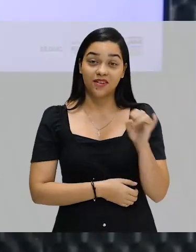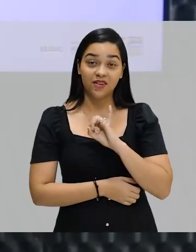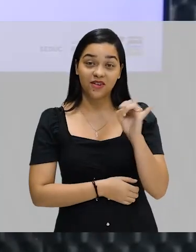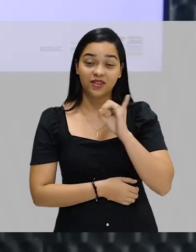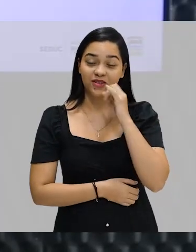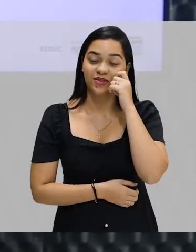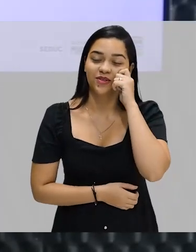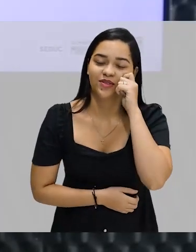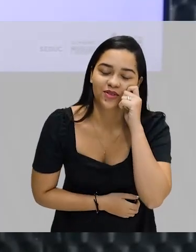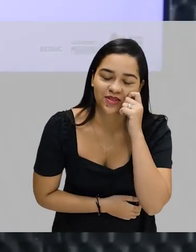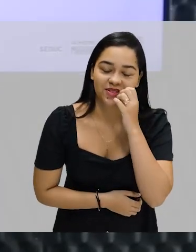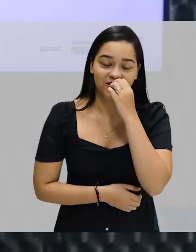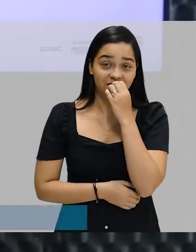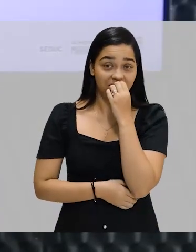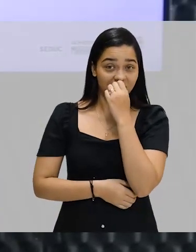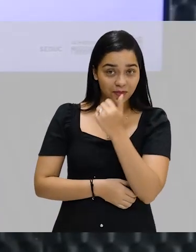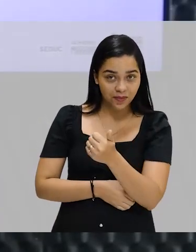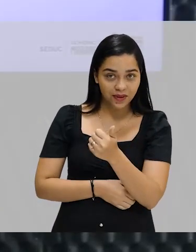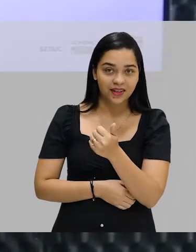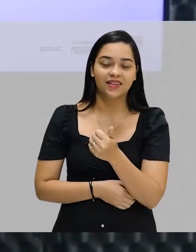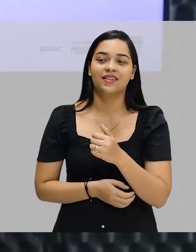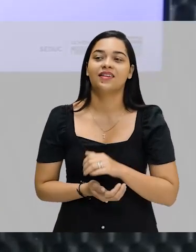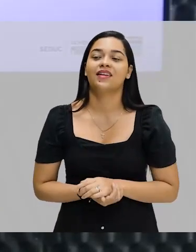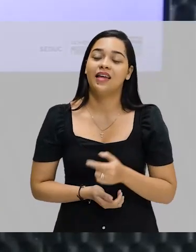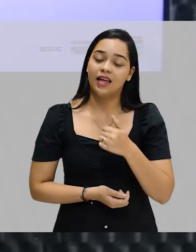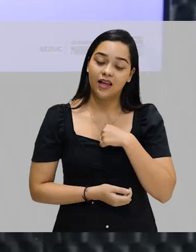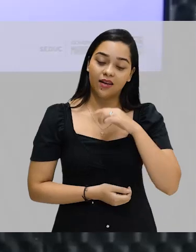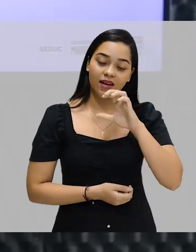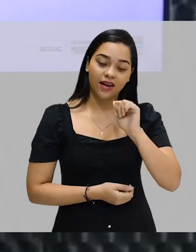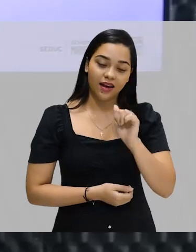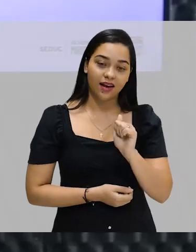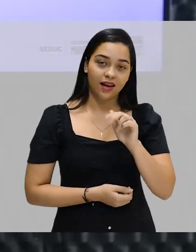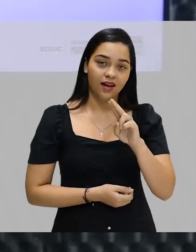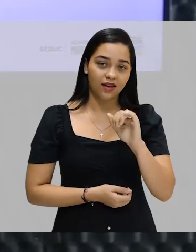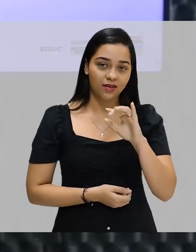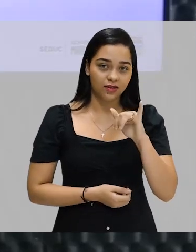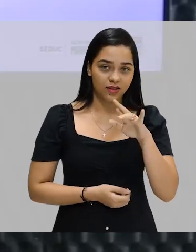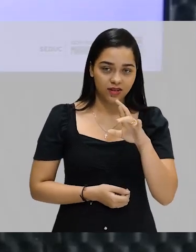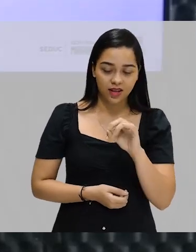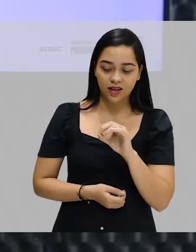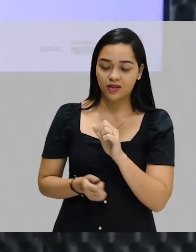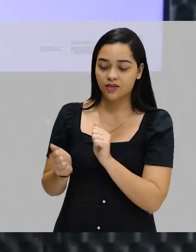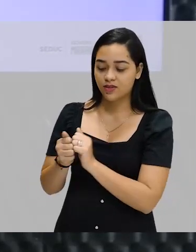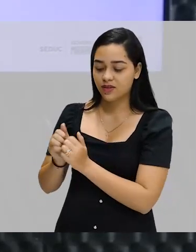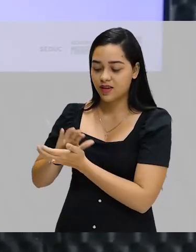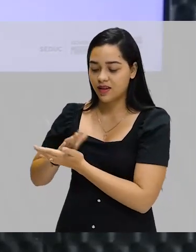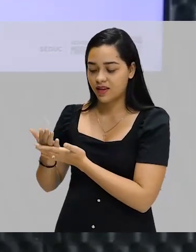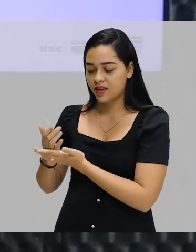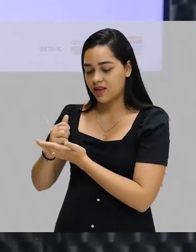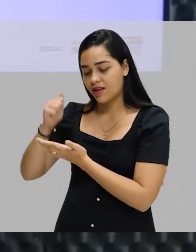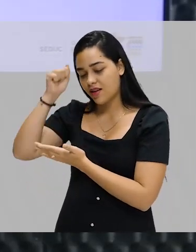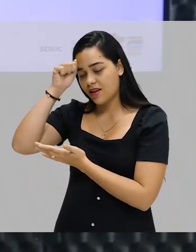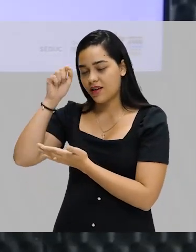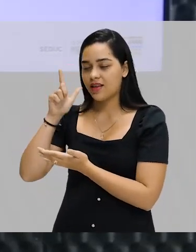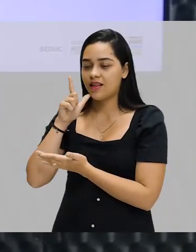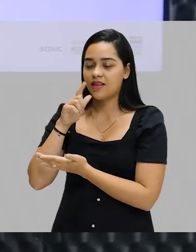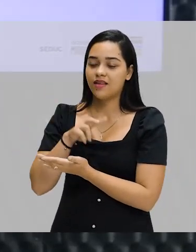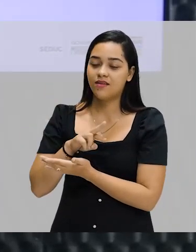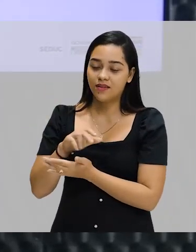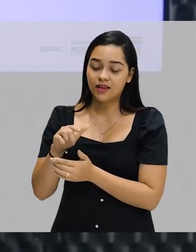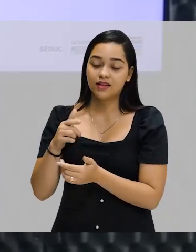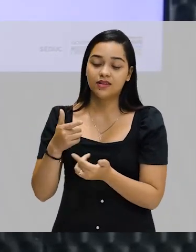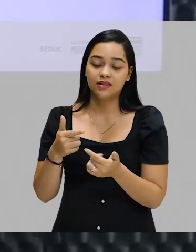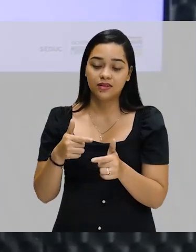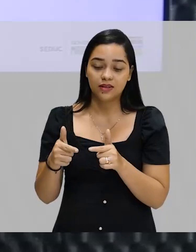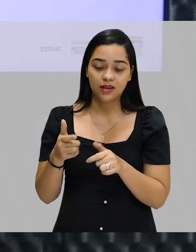Oi, chuchus, tudo bem com vocês? Eu, Cacau Sotero, Alana, juntas vamos trabalhar